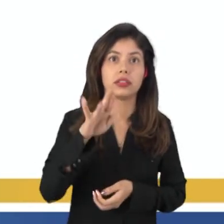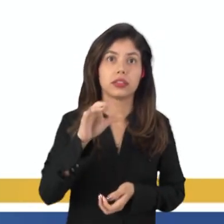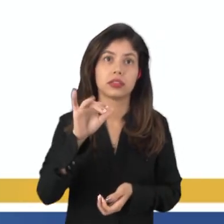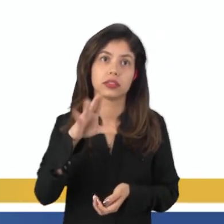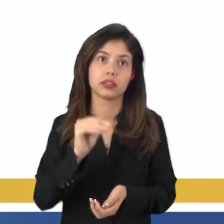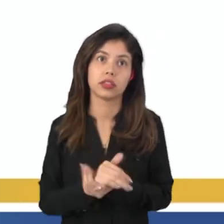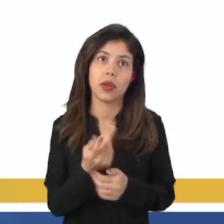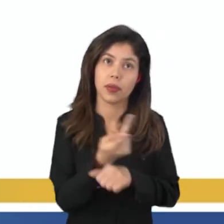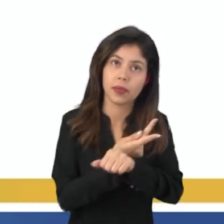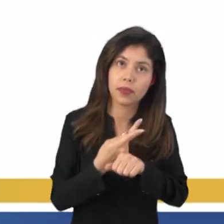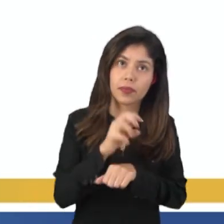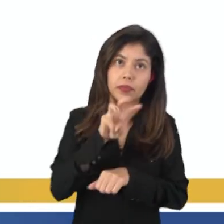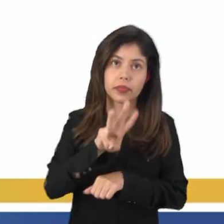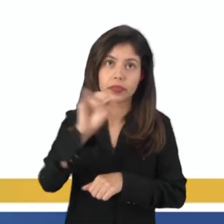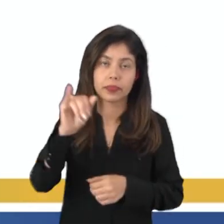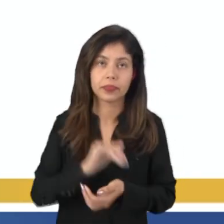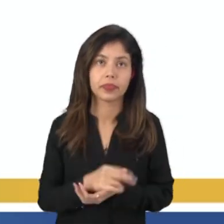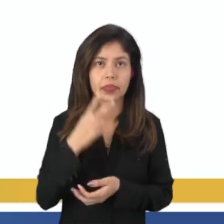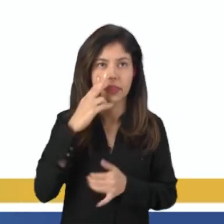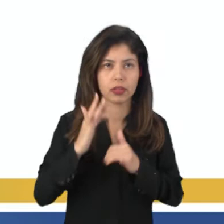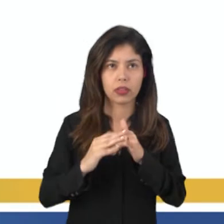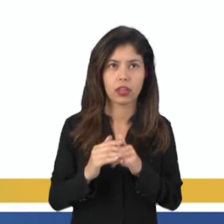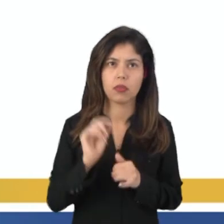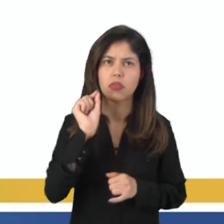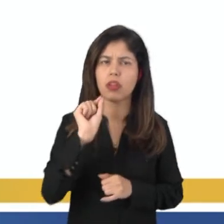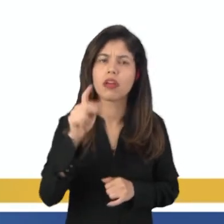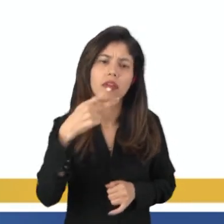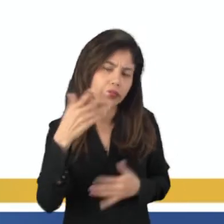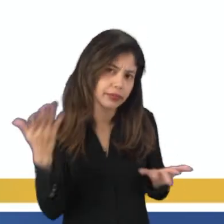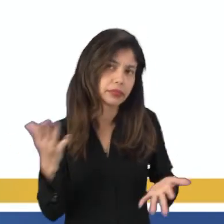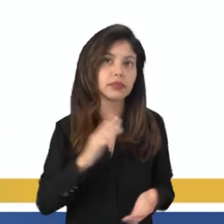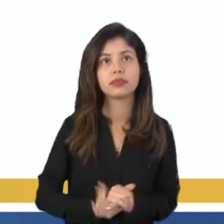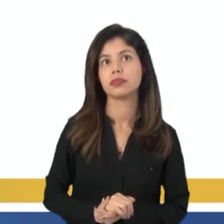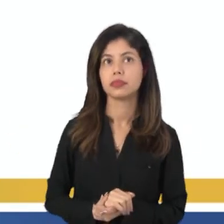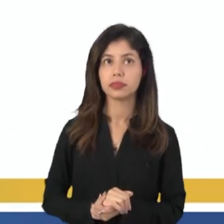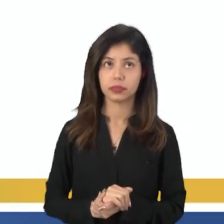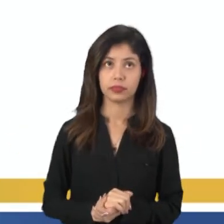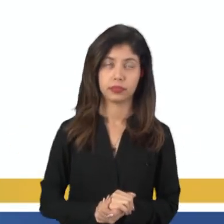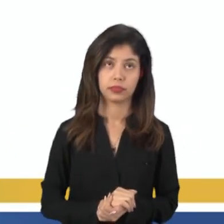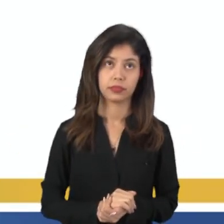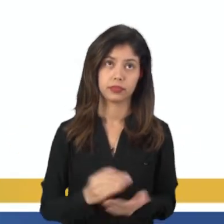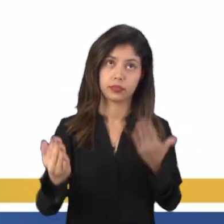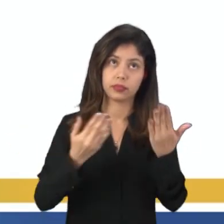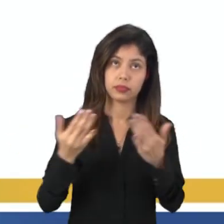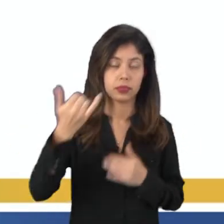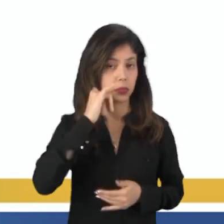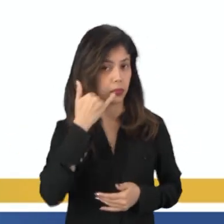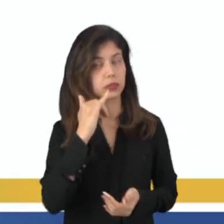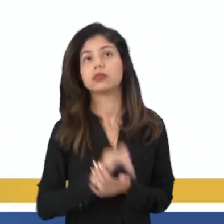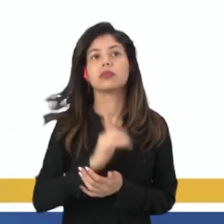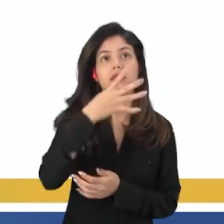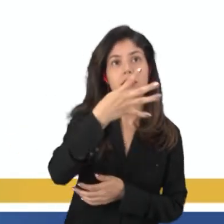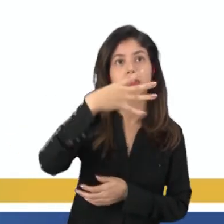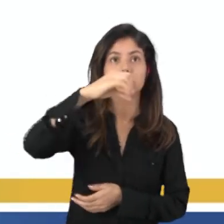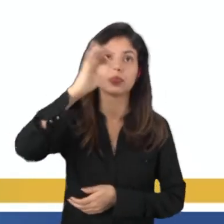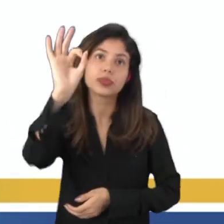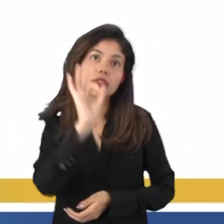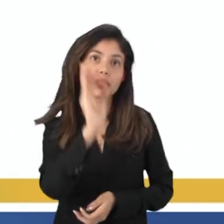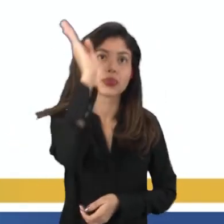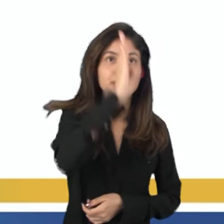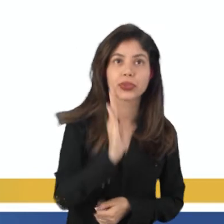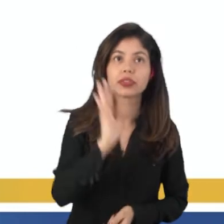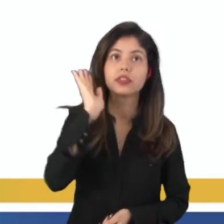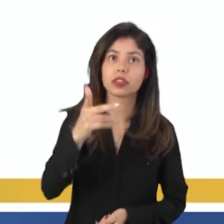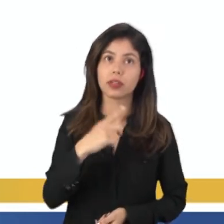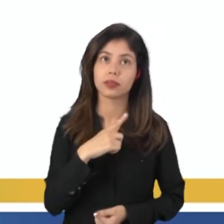procurar acidente de Wi no YouTube e ter uma ideia do que estamos falando. Em relação aos celulares, 49% dos